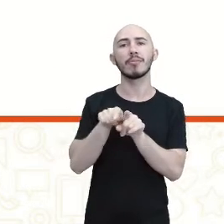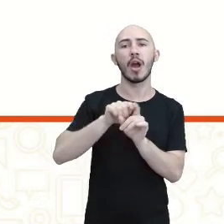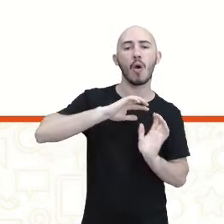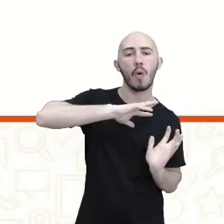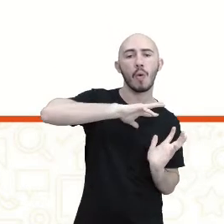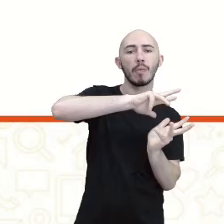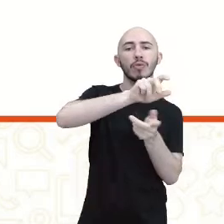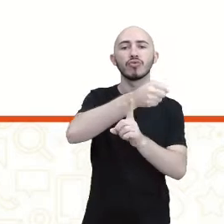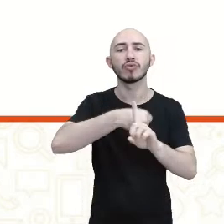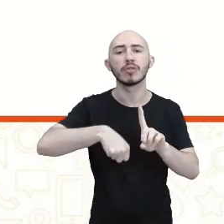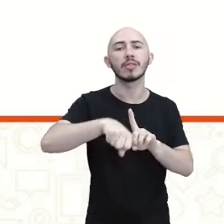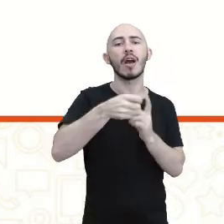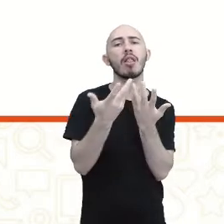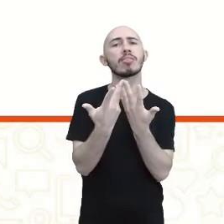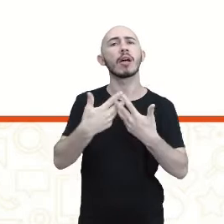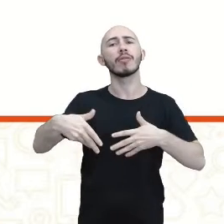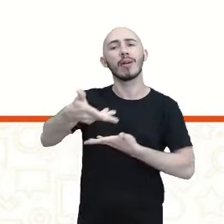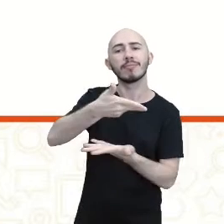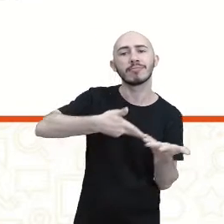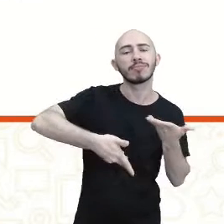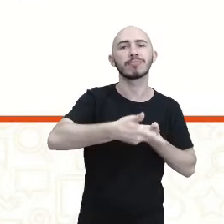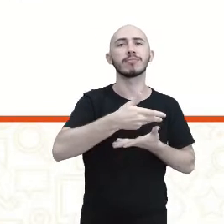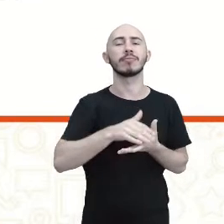e natural. Como